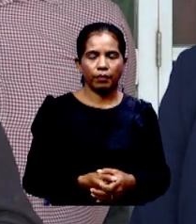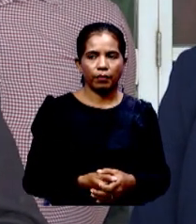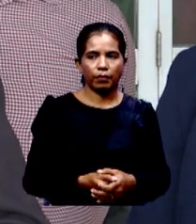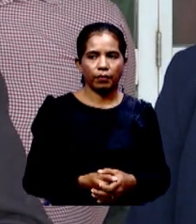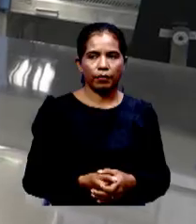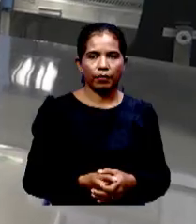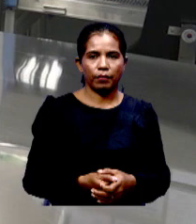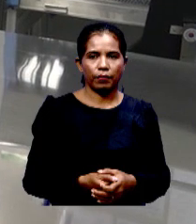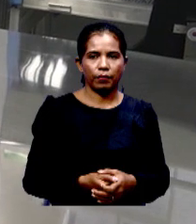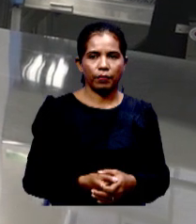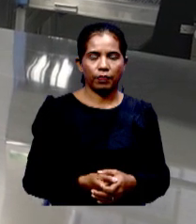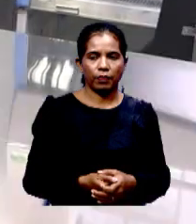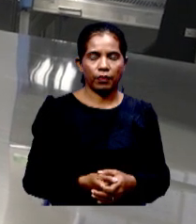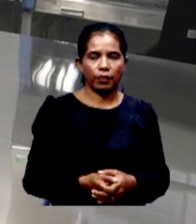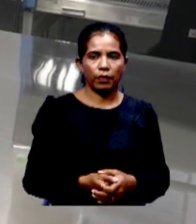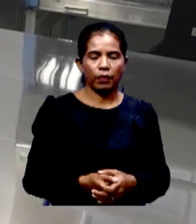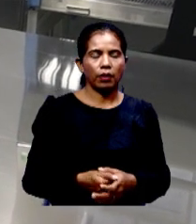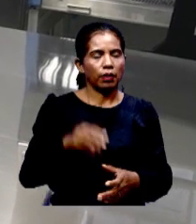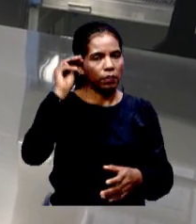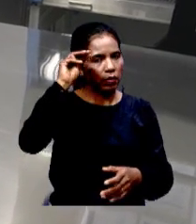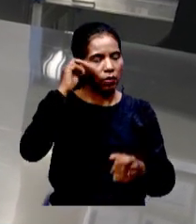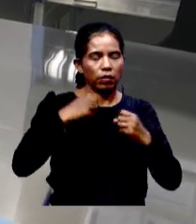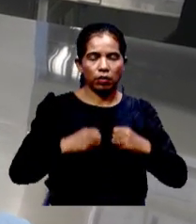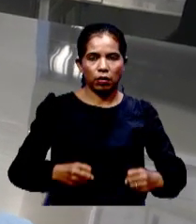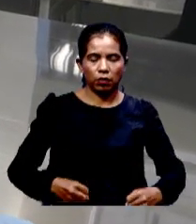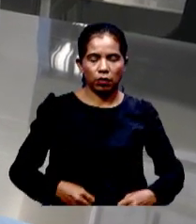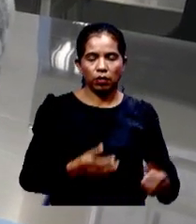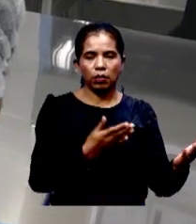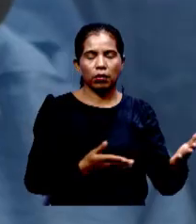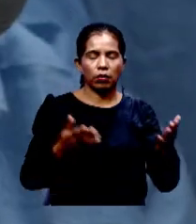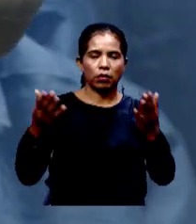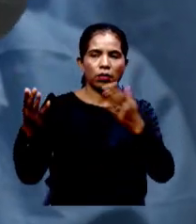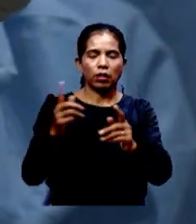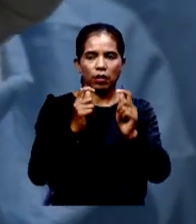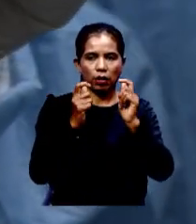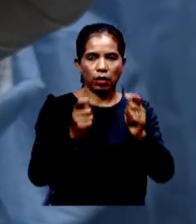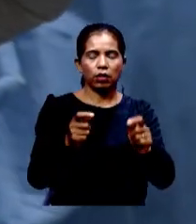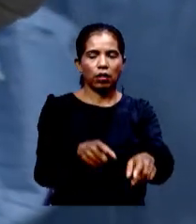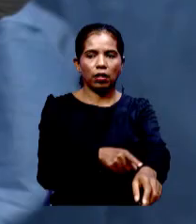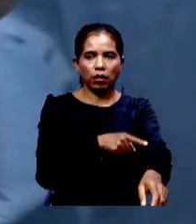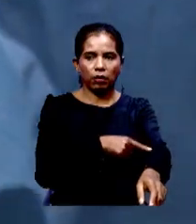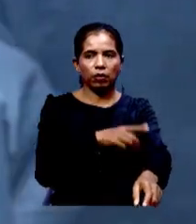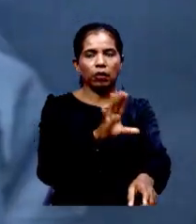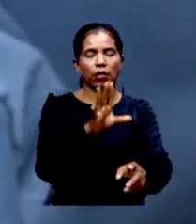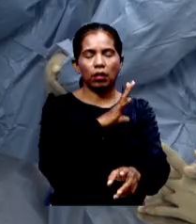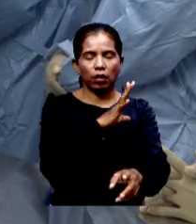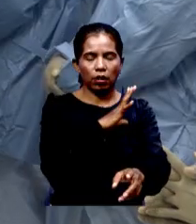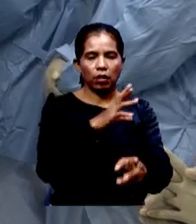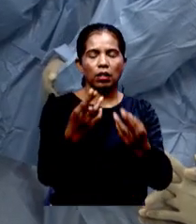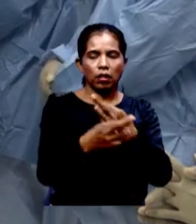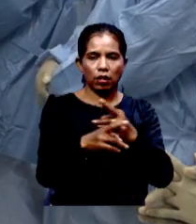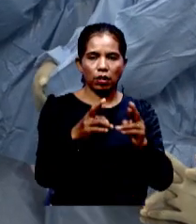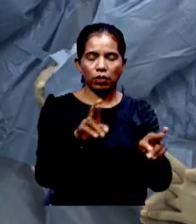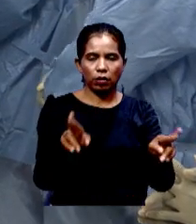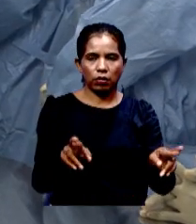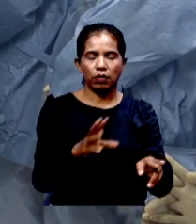accredited laboratory now. Durante ne Ministério Saúde haruka amostra para eleur, ho duração nebe cleur, ho di hetan resultado. Ho